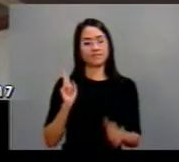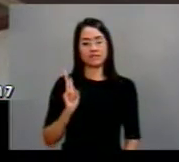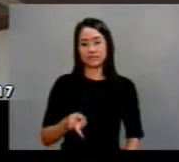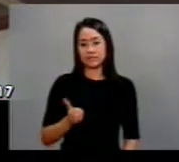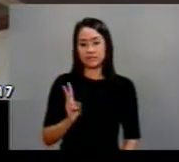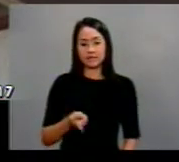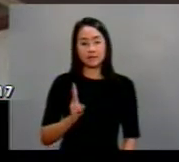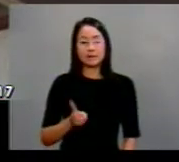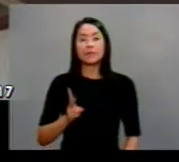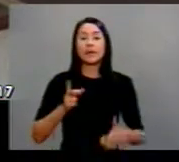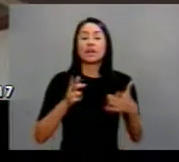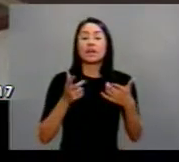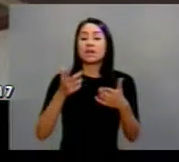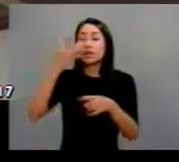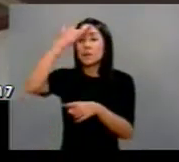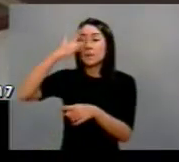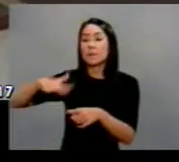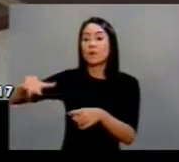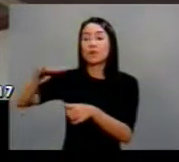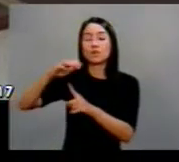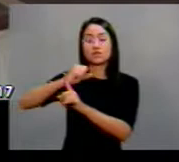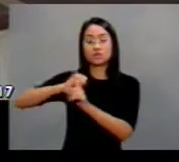que as maiorias sociais